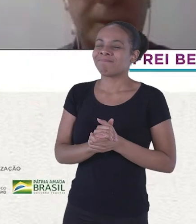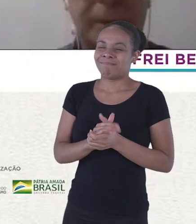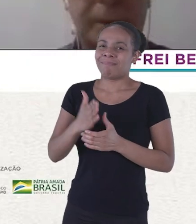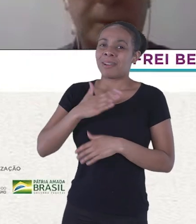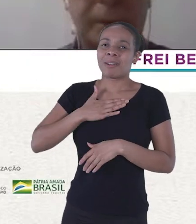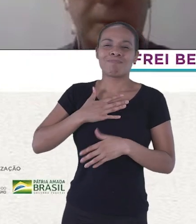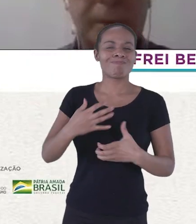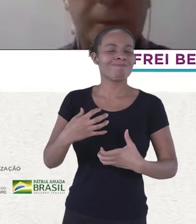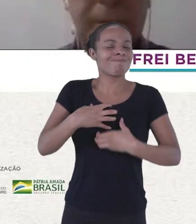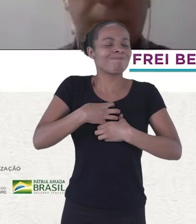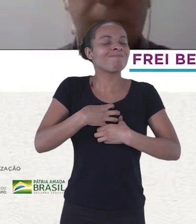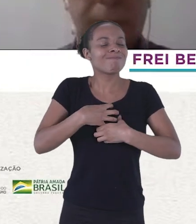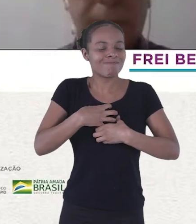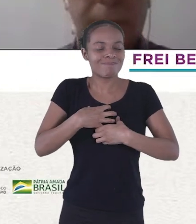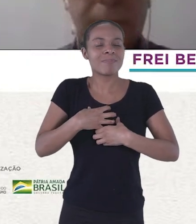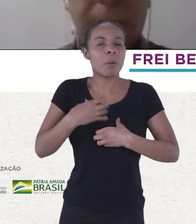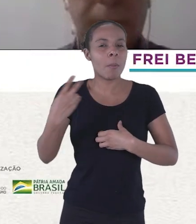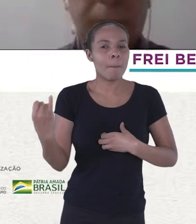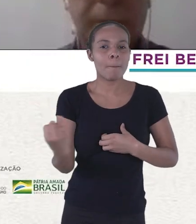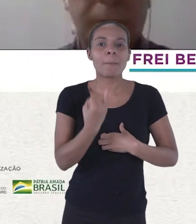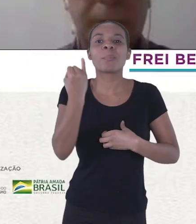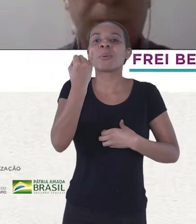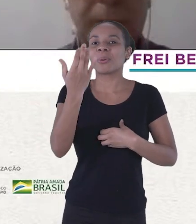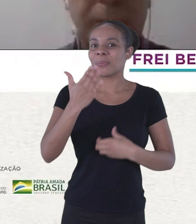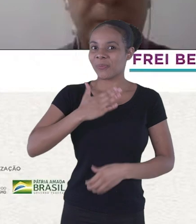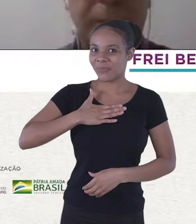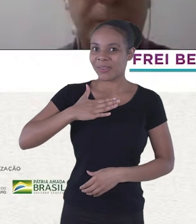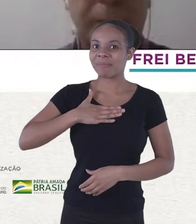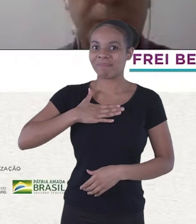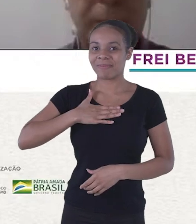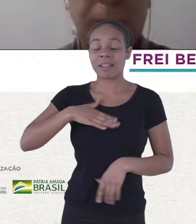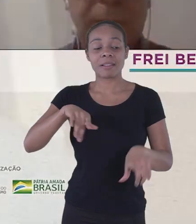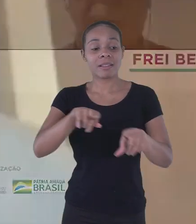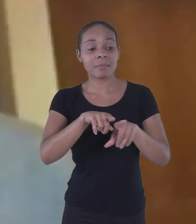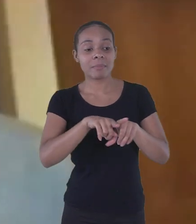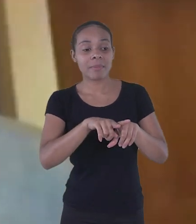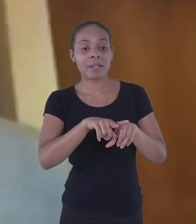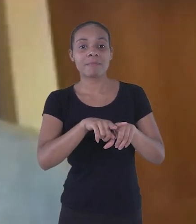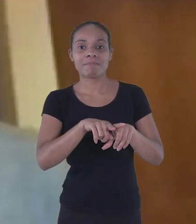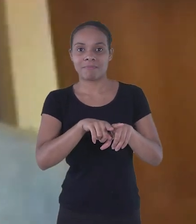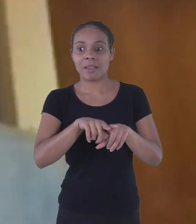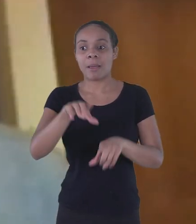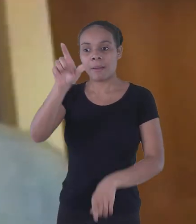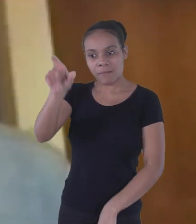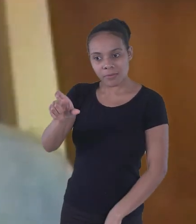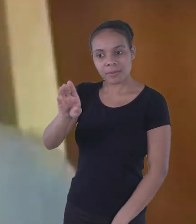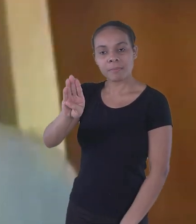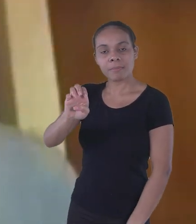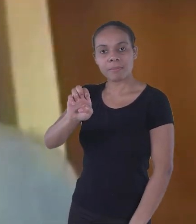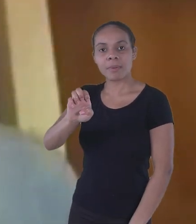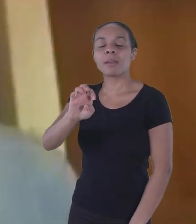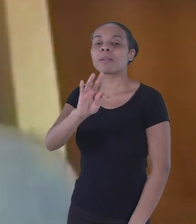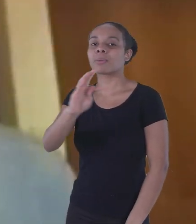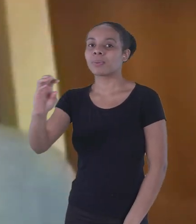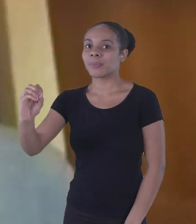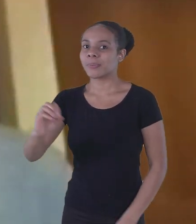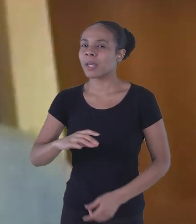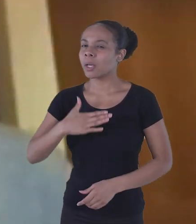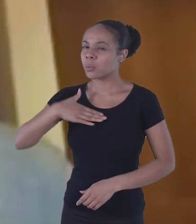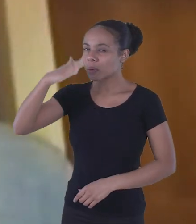muito grande para mim. No caso seu, Beto, eu sei que a sua vida